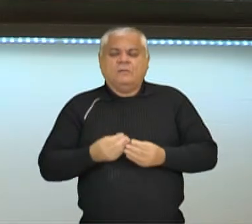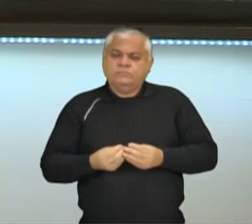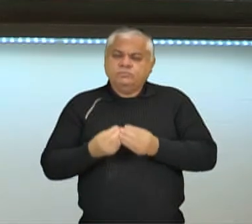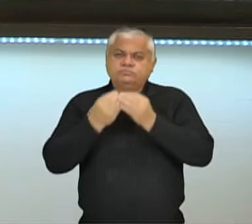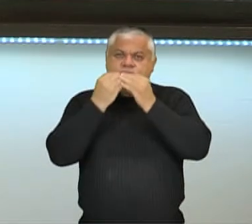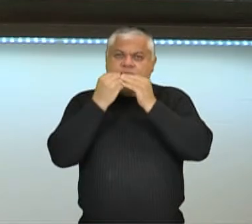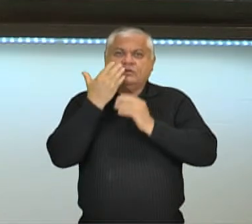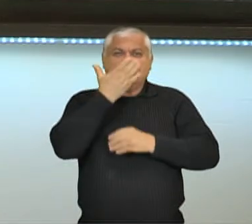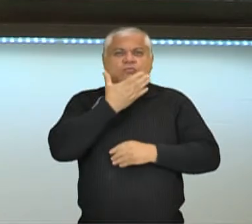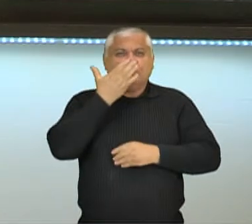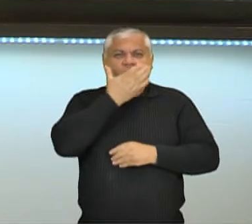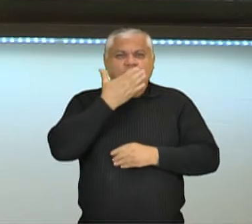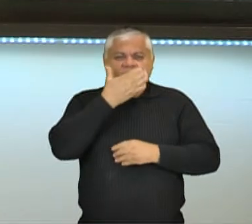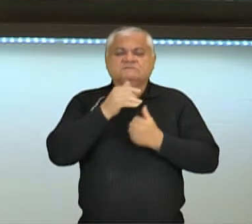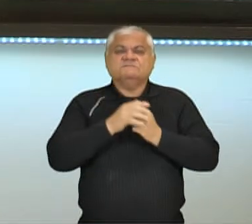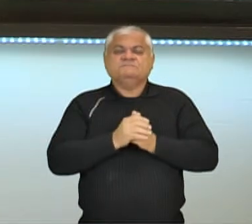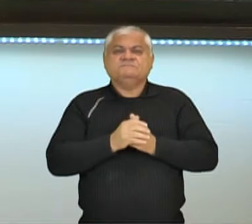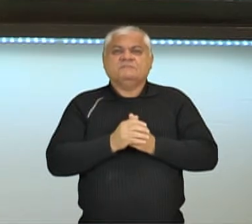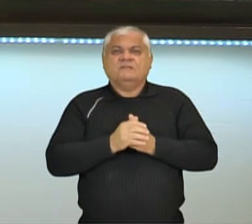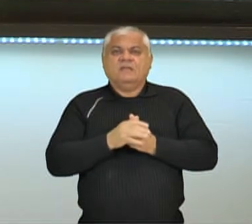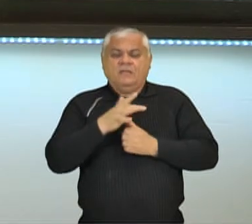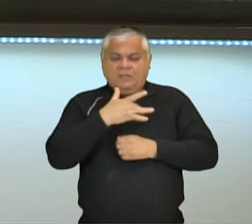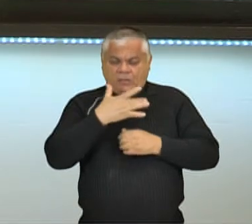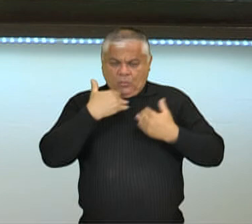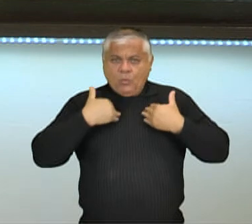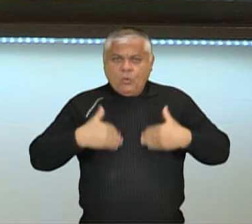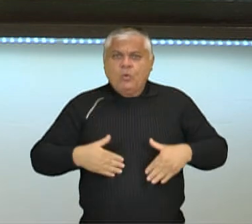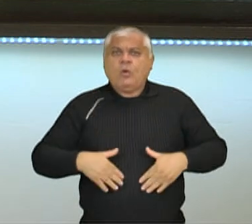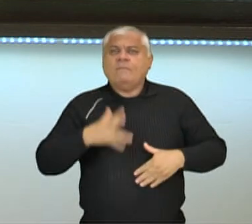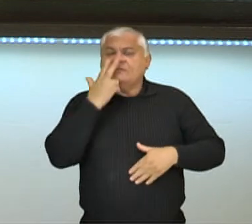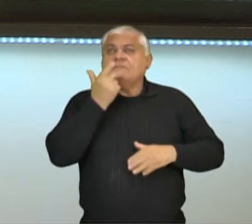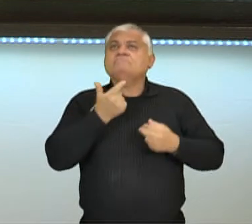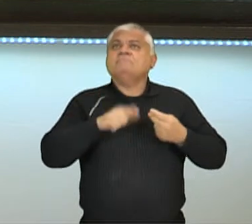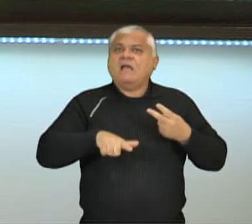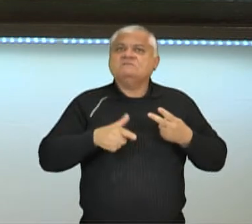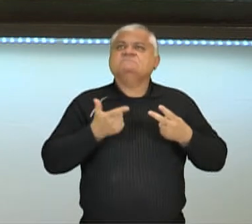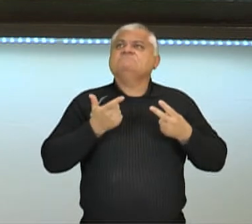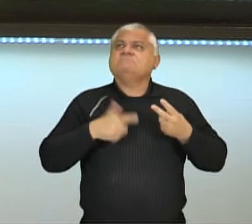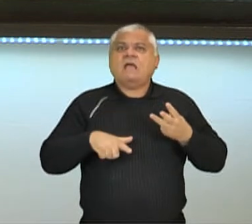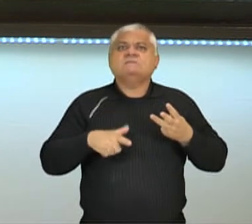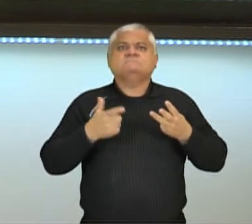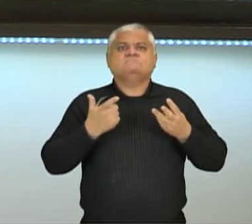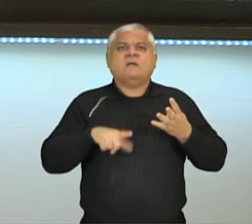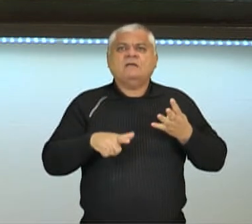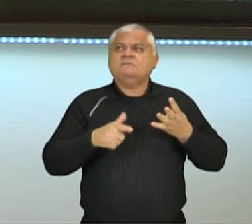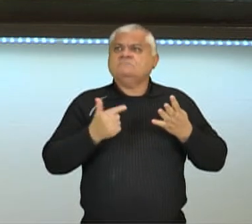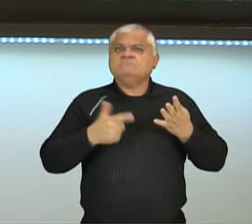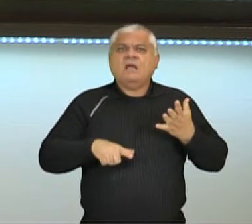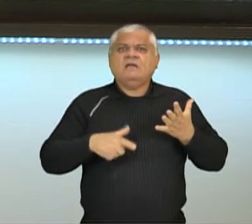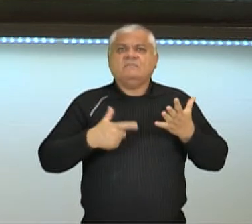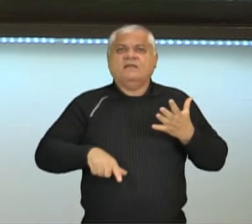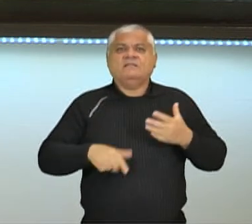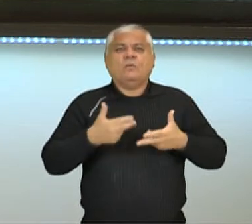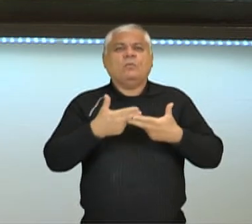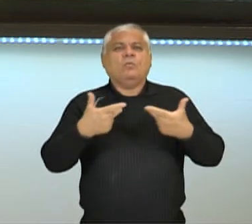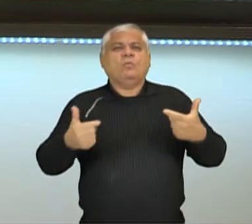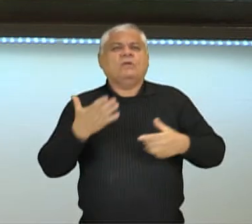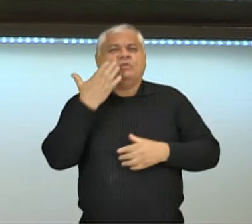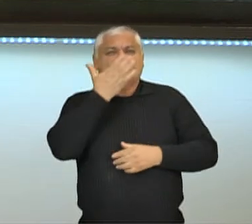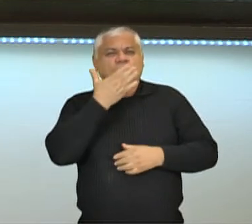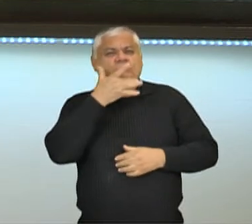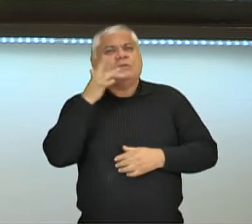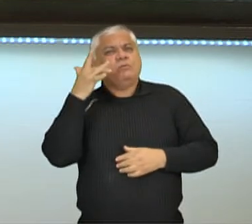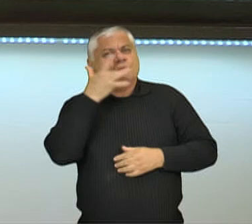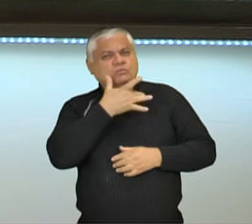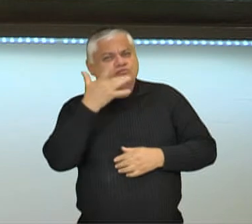o organismo não se sente saciado, ele tem necessidade de buscar mais alimento. Por isso que coisa doce é muito